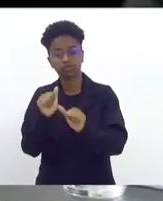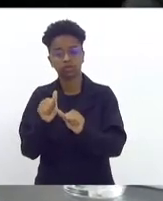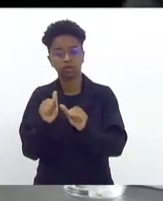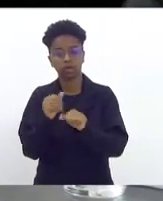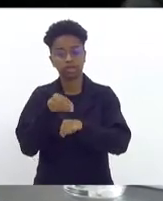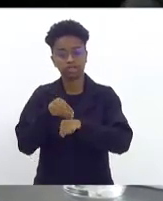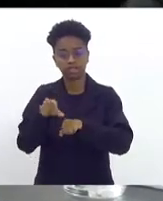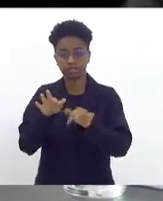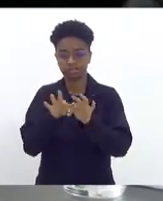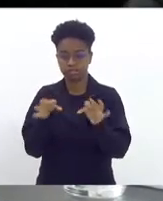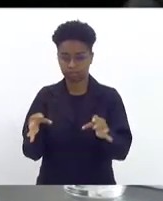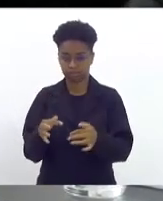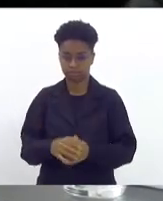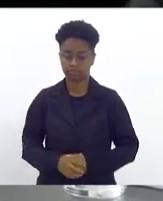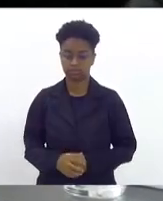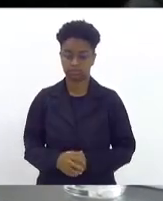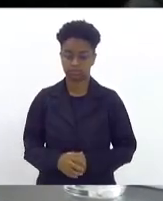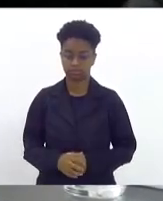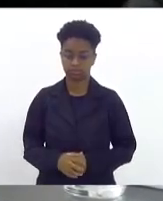simples